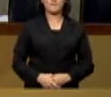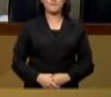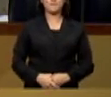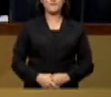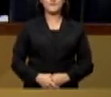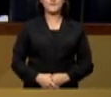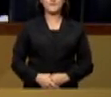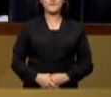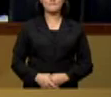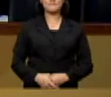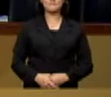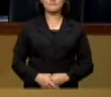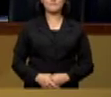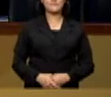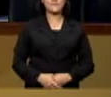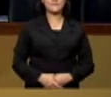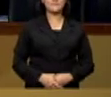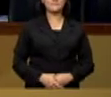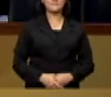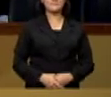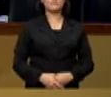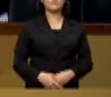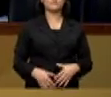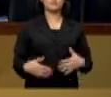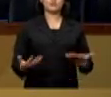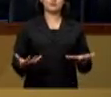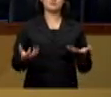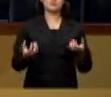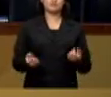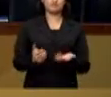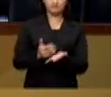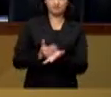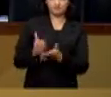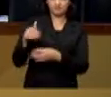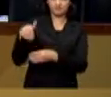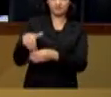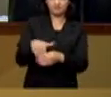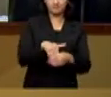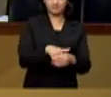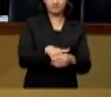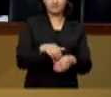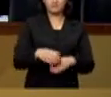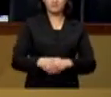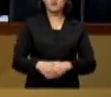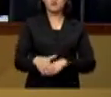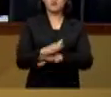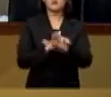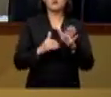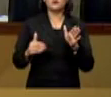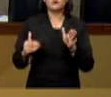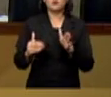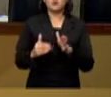Então, vamos colher os votos de todos os